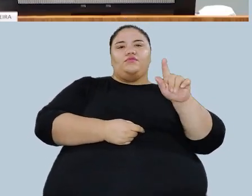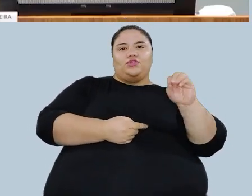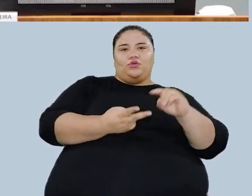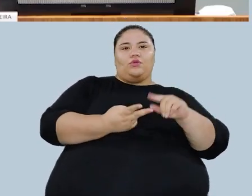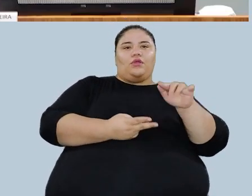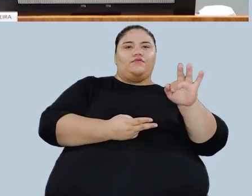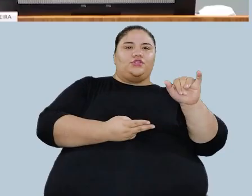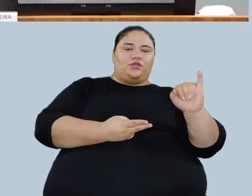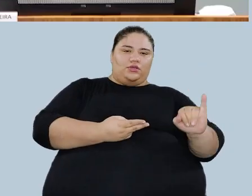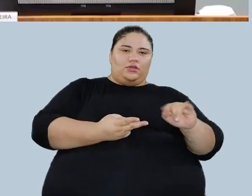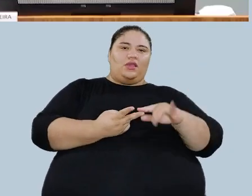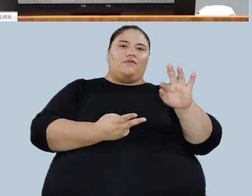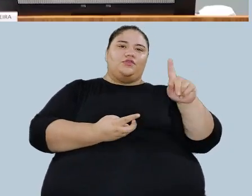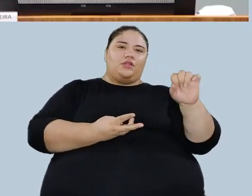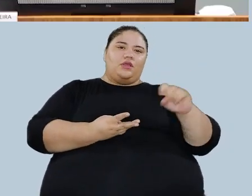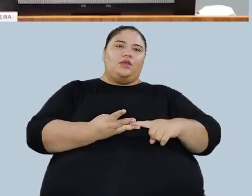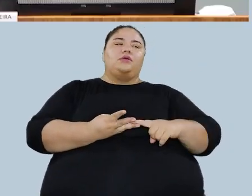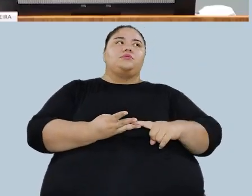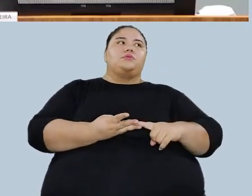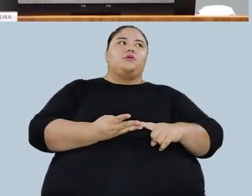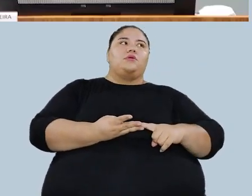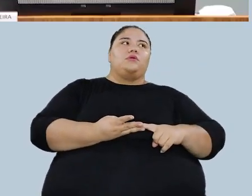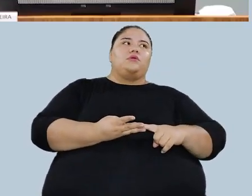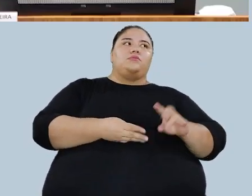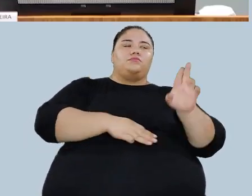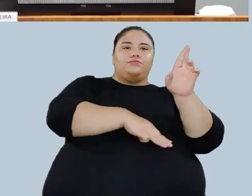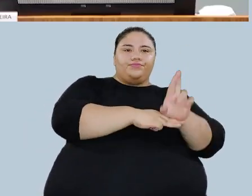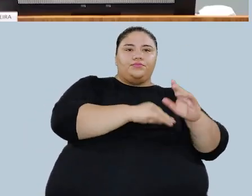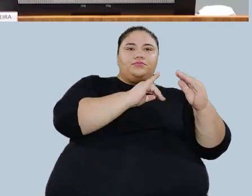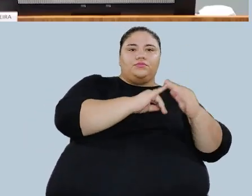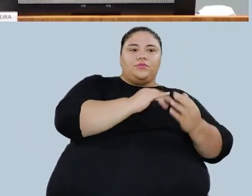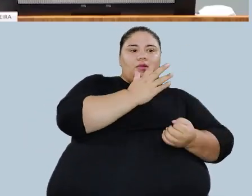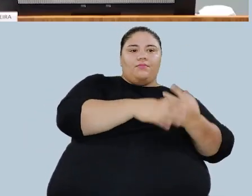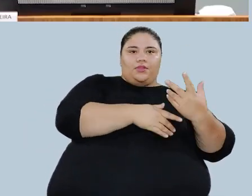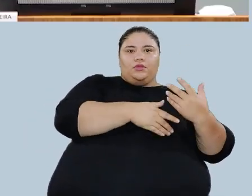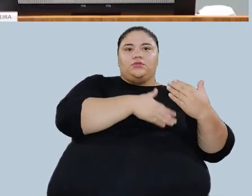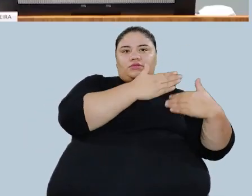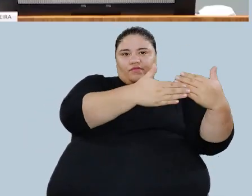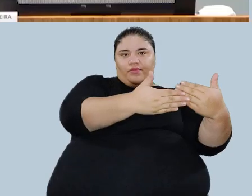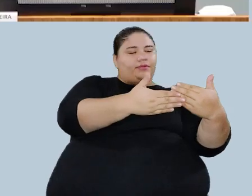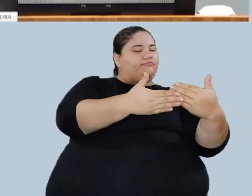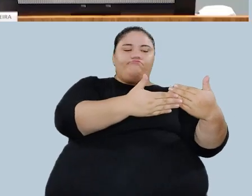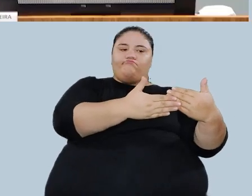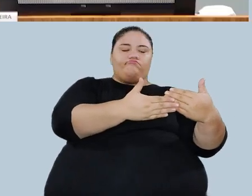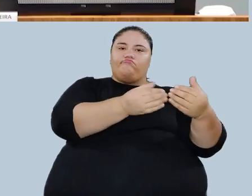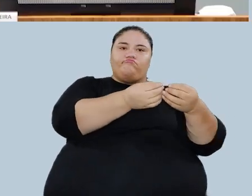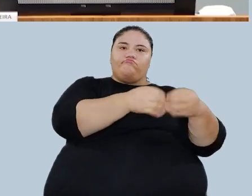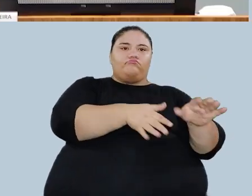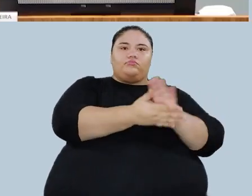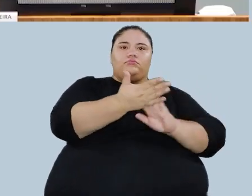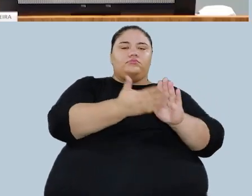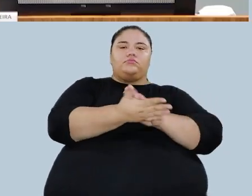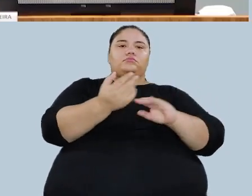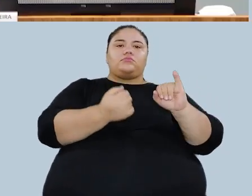FGO, FGI, FDS, Fundo de Desenvolvimento e Habitação e Desenvolvimento, também não sofrem a incidência